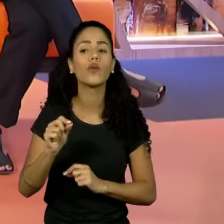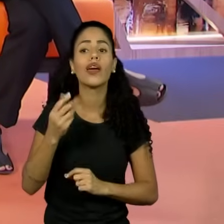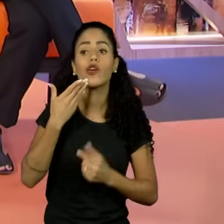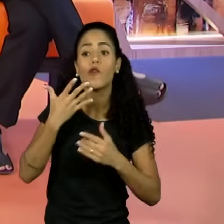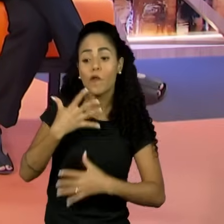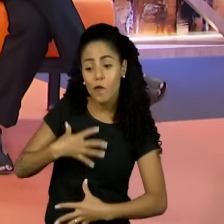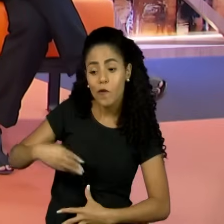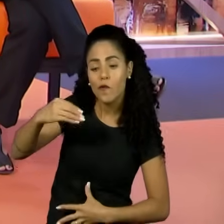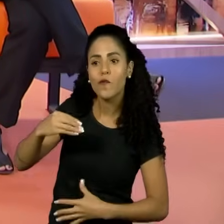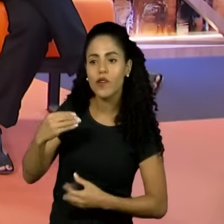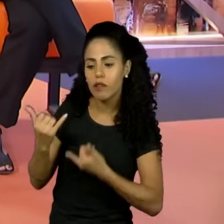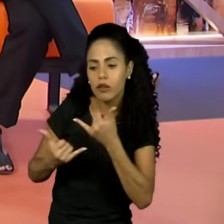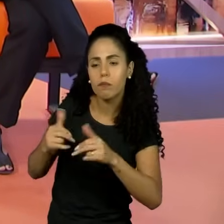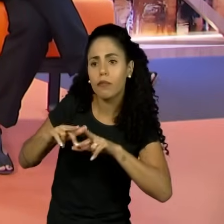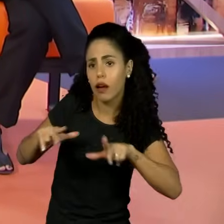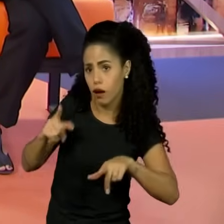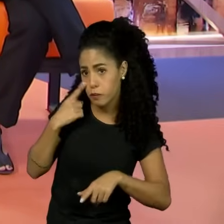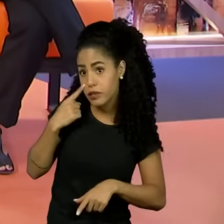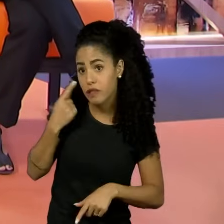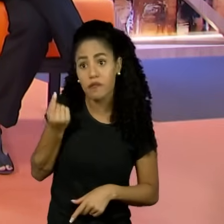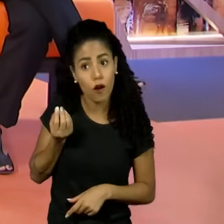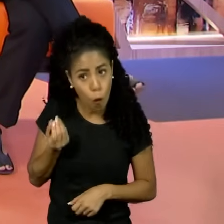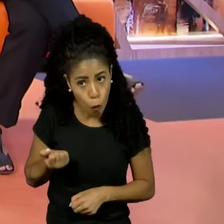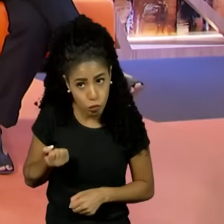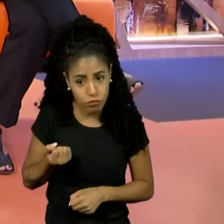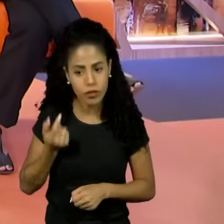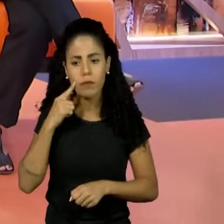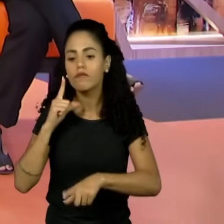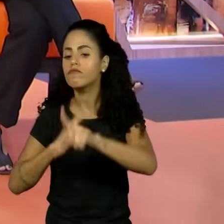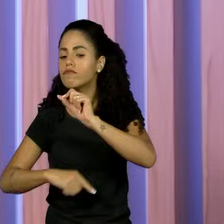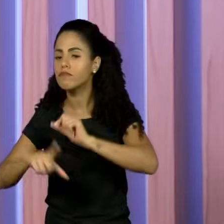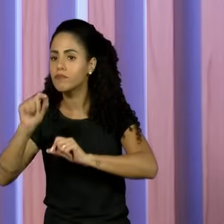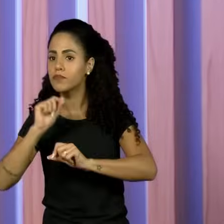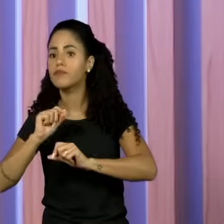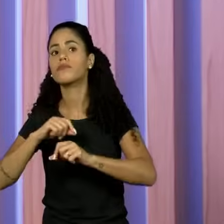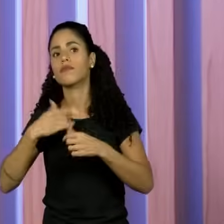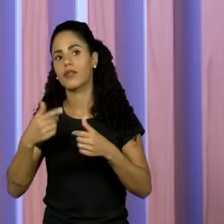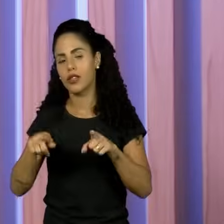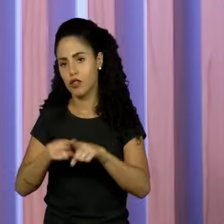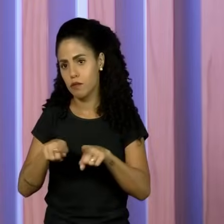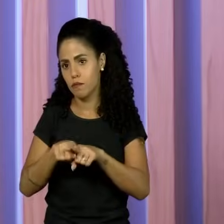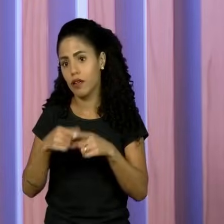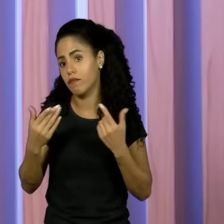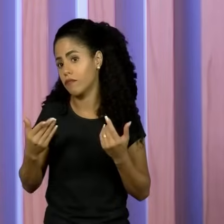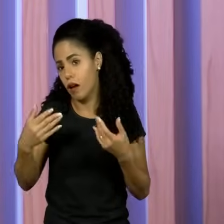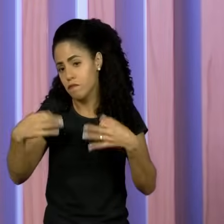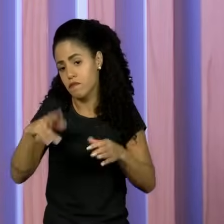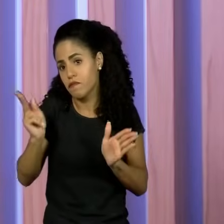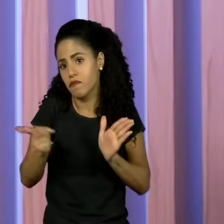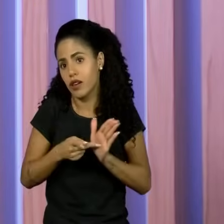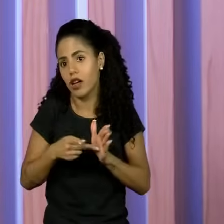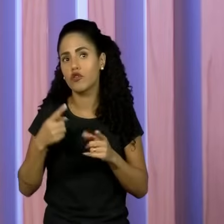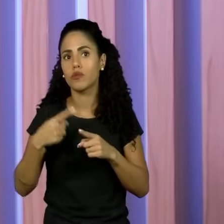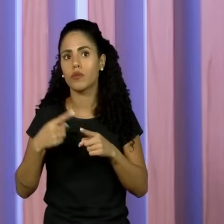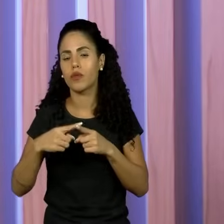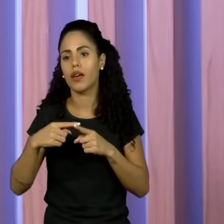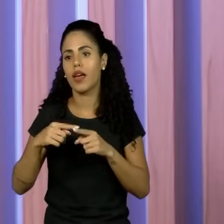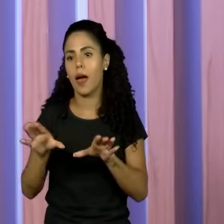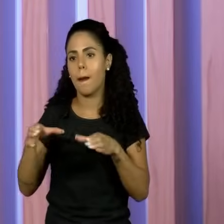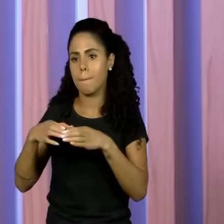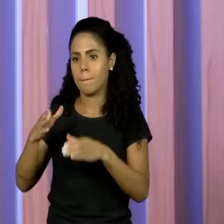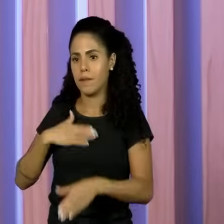que eles consigam auxiliar e estar por dentro do que está acontecendo, das opções. E aí já vou falar de uma novidade, porque a própria Maloca está